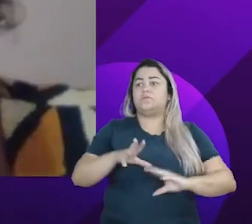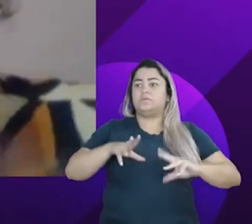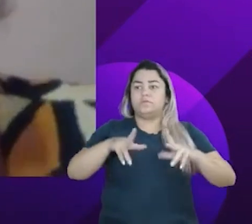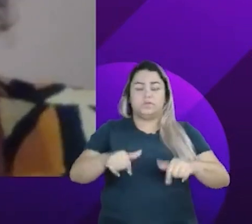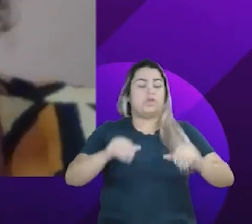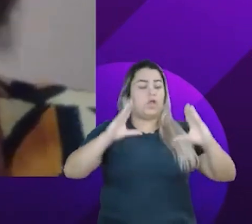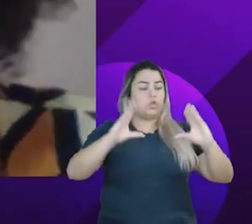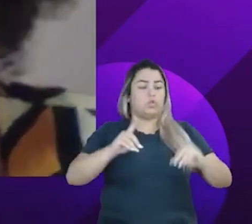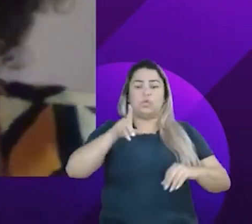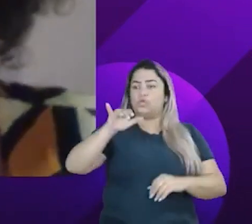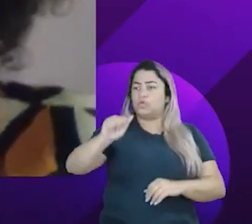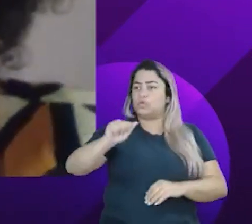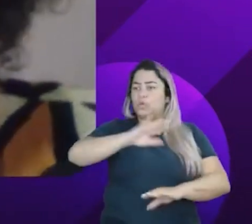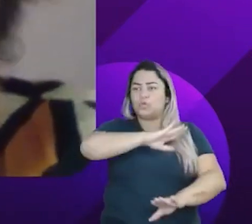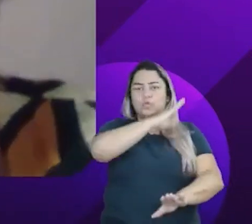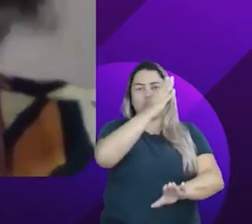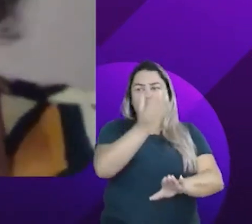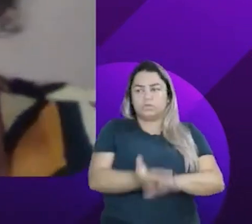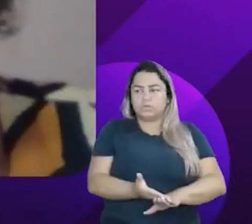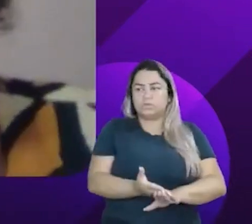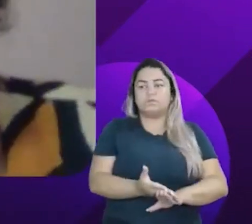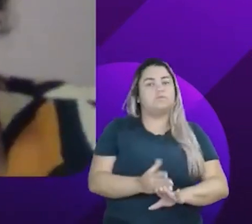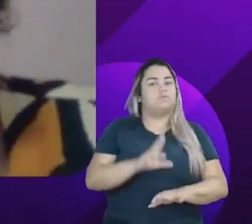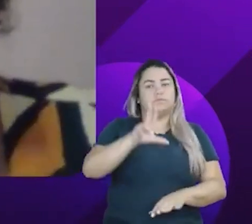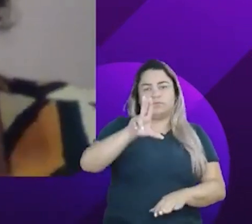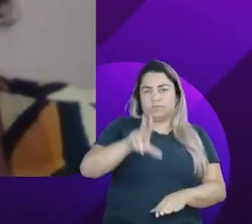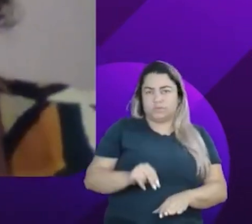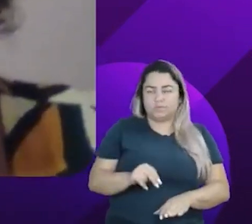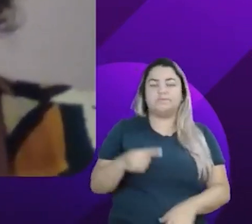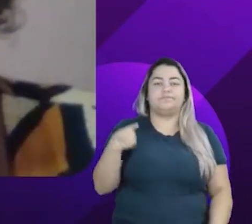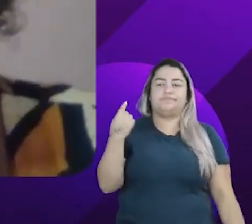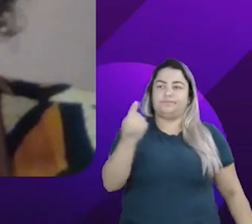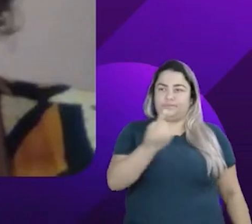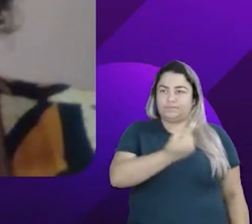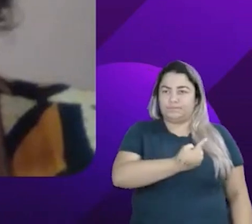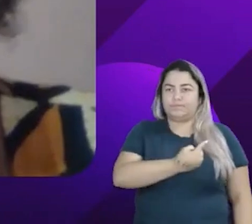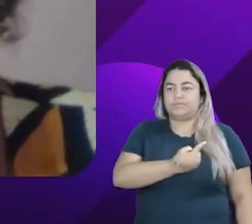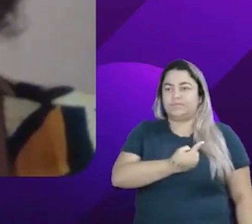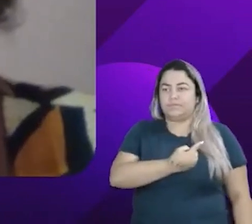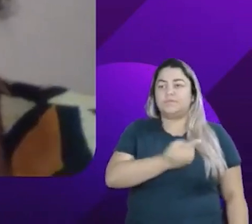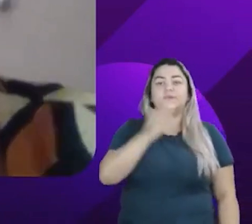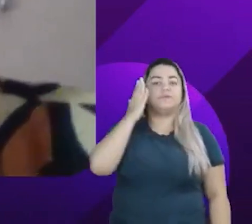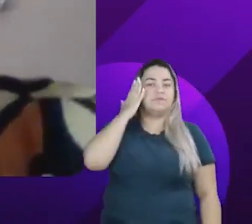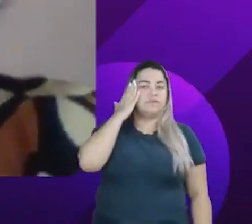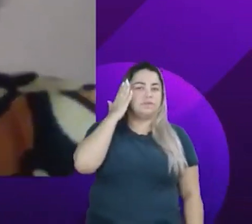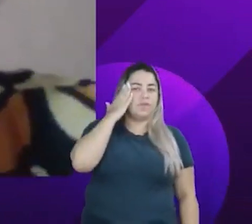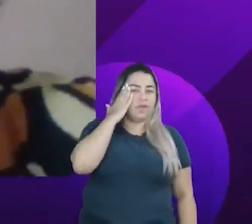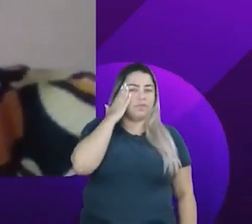a noite, o dia, não é? Mas não, a gente sabe